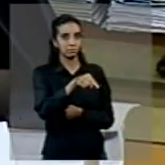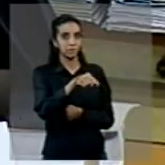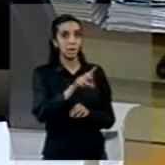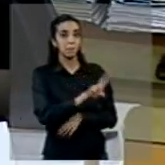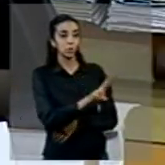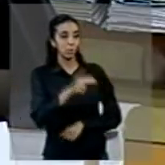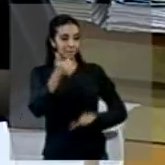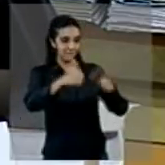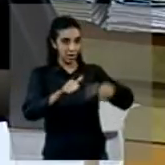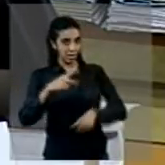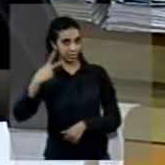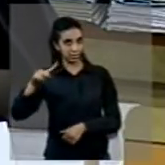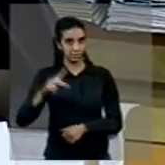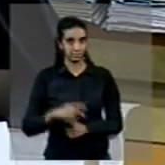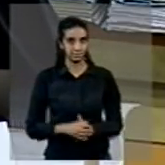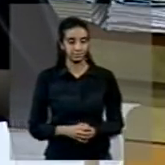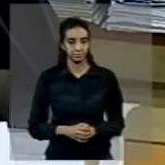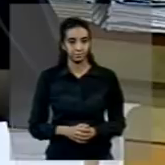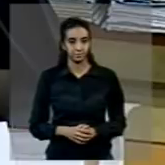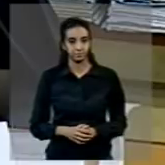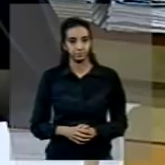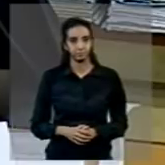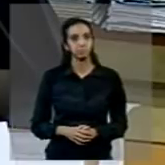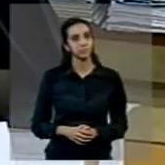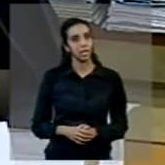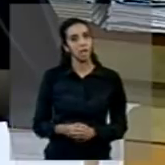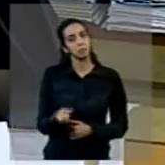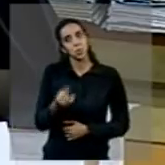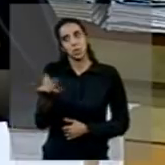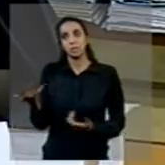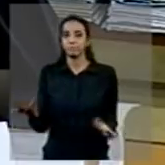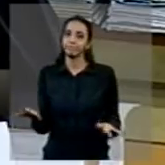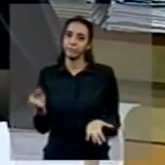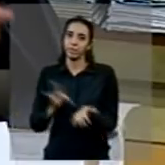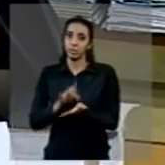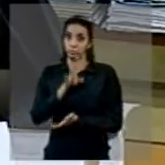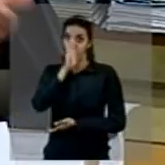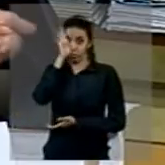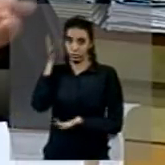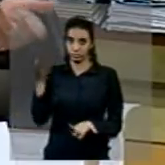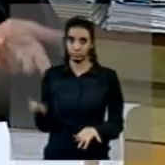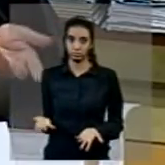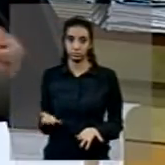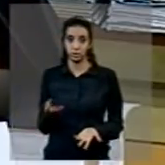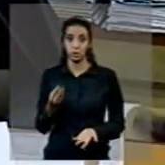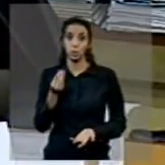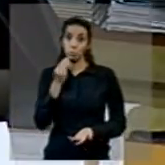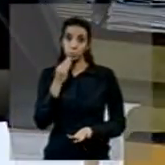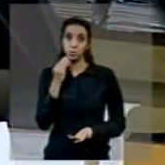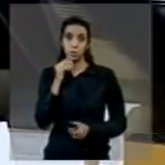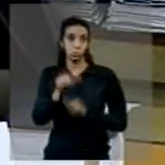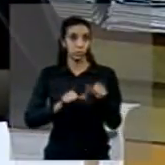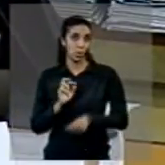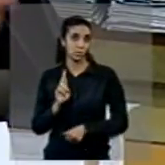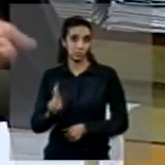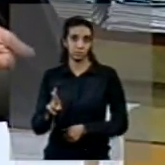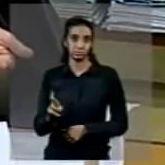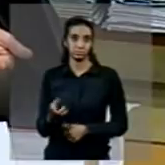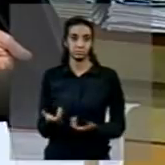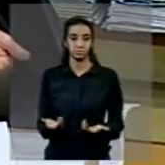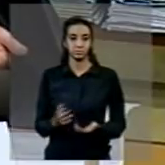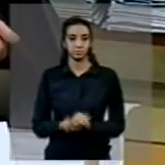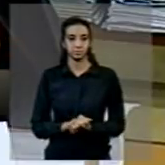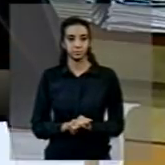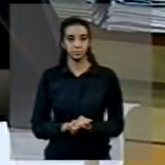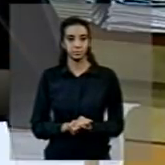do eleitorado. De fato, é um número expressivo e que poderia eventualmente mudar os rumos da eleição. Mas não me